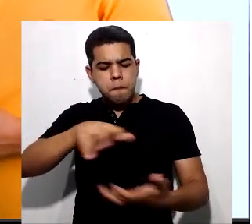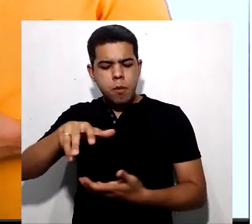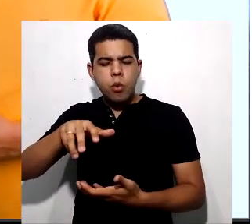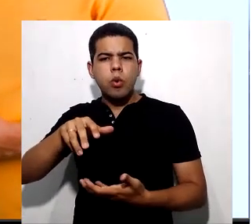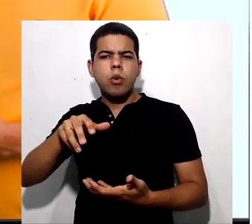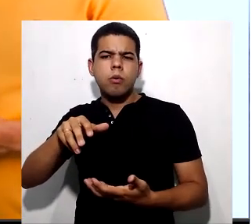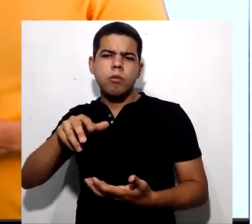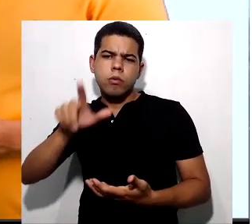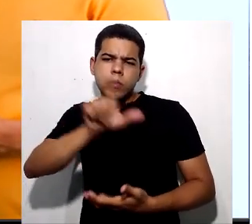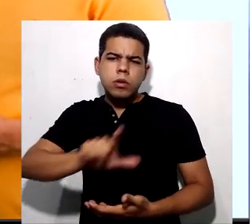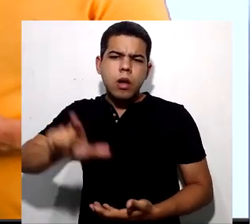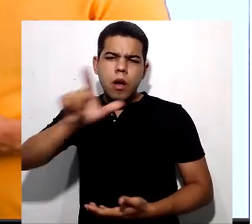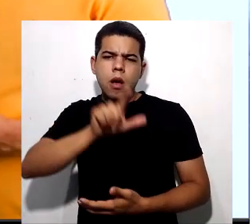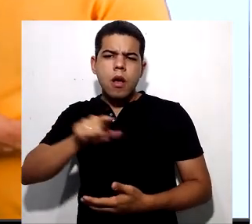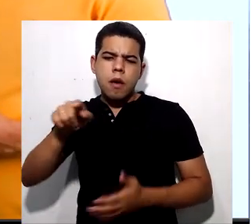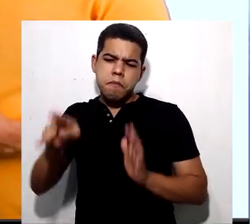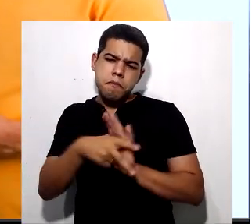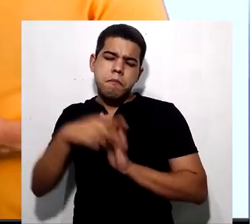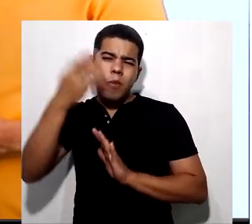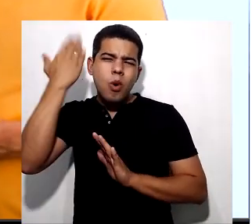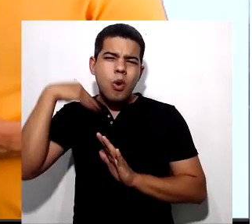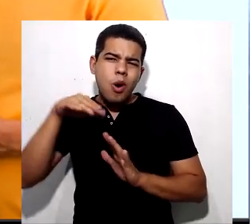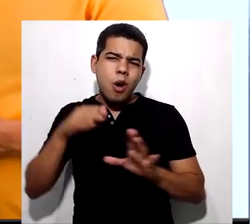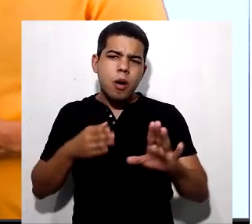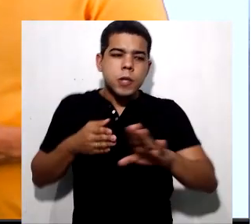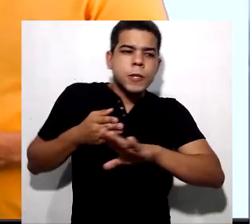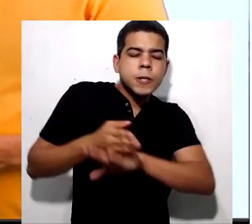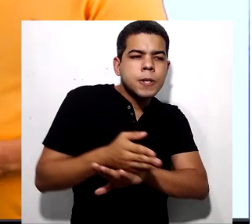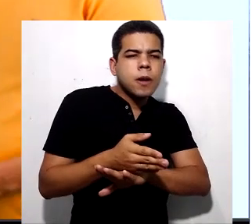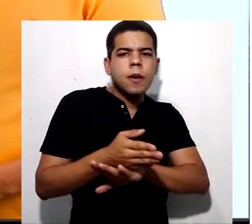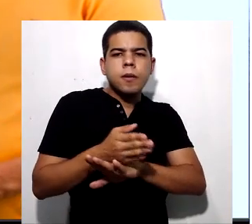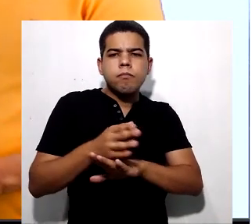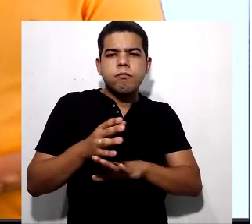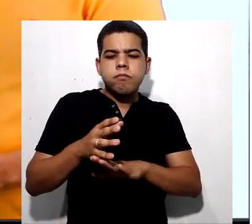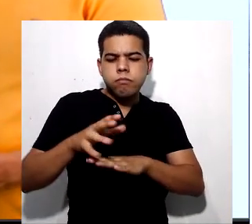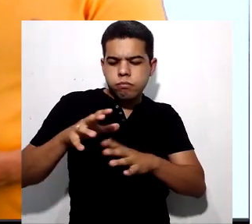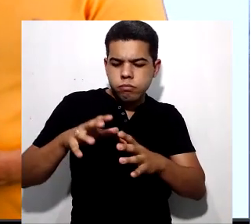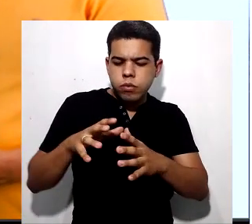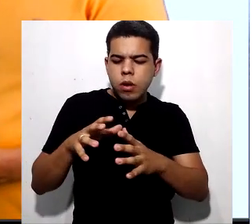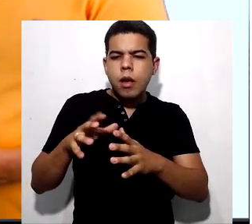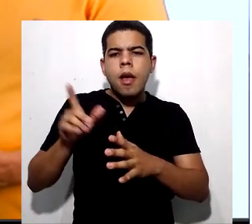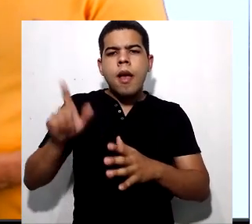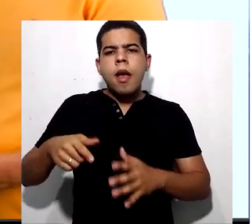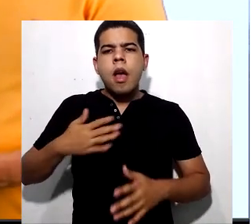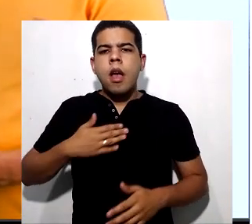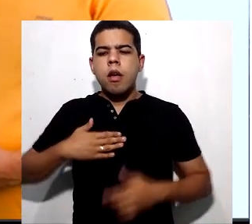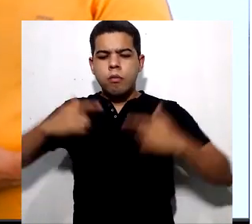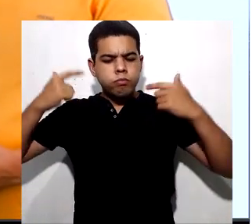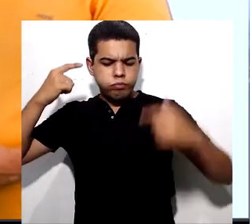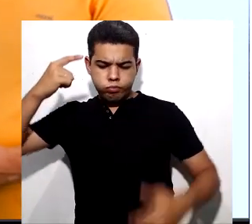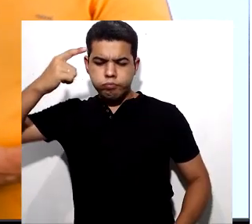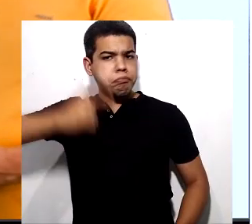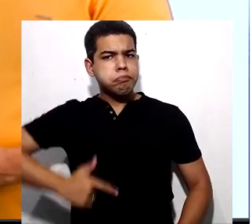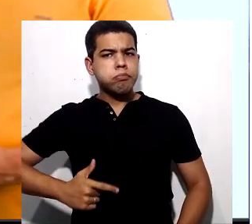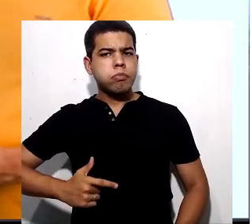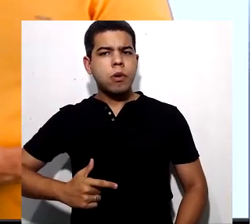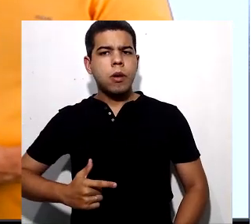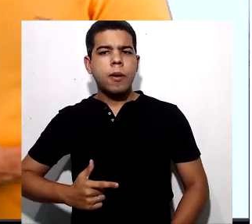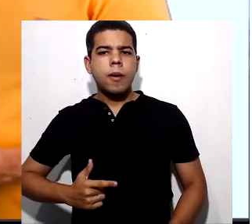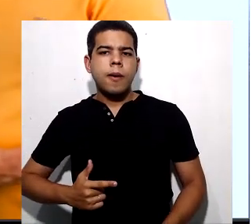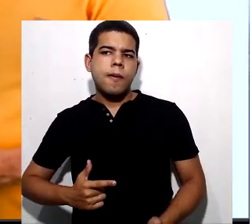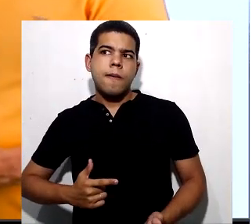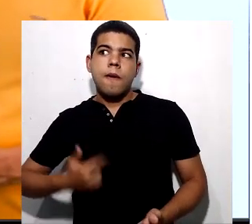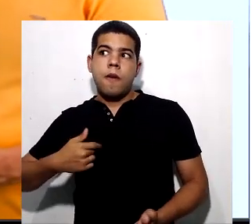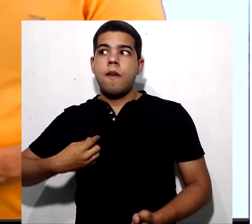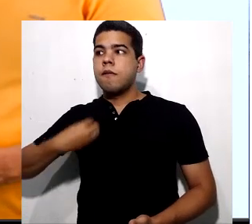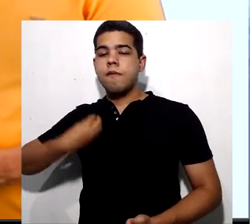mundo, no mundo literário de Clarice Lispector, lembrar esse ponto importante, que é a questão do ser, a questão